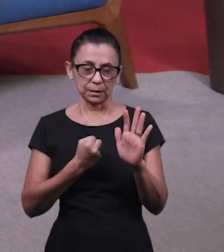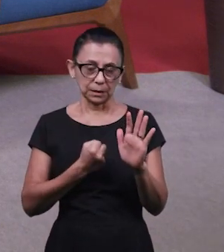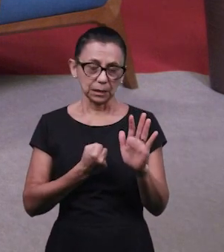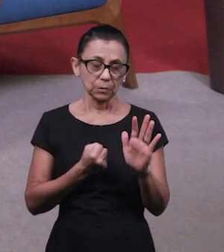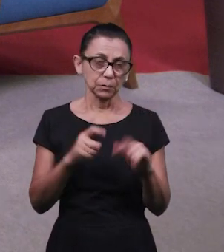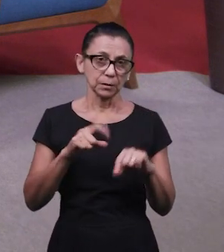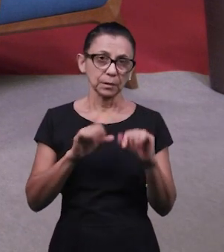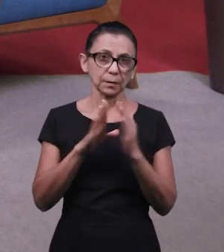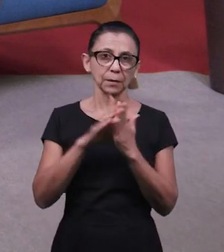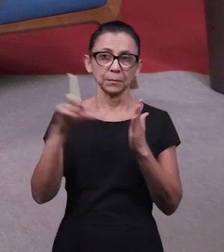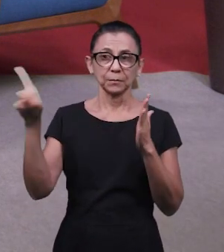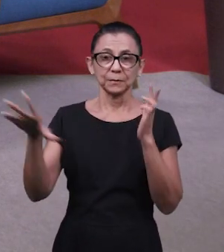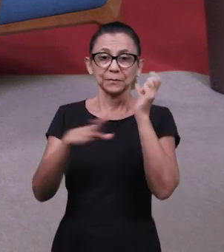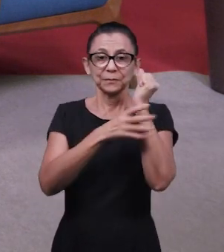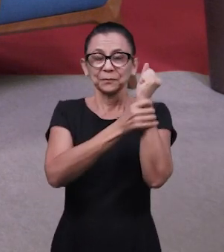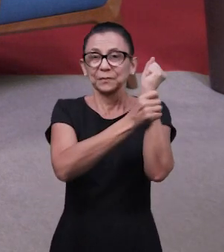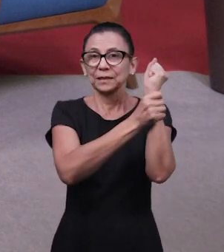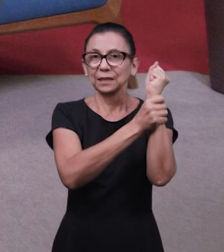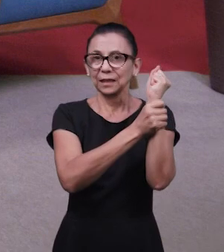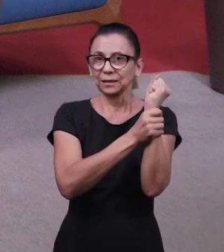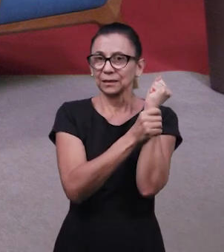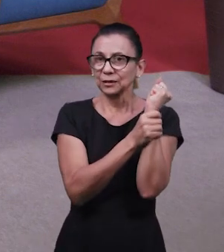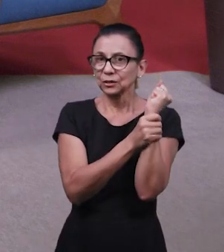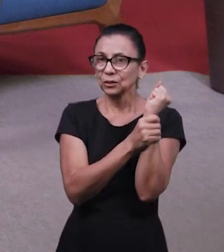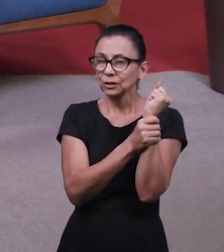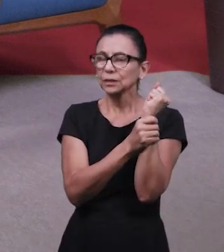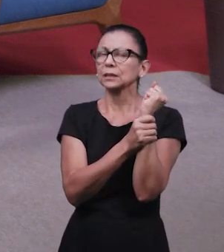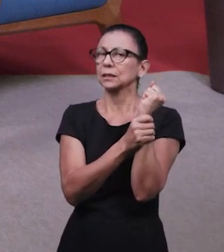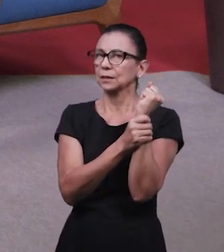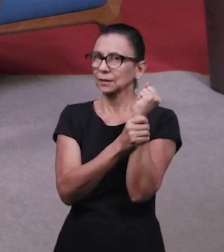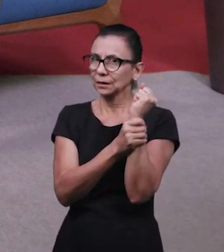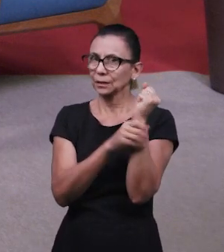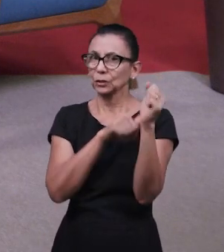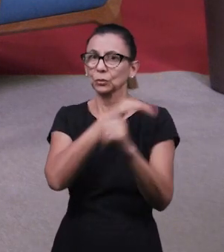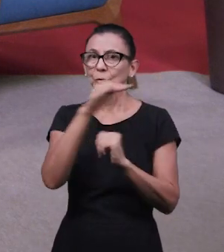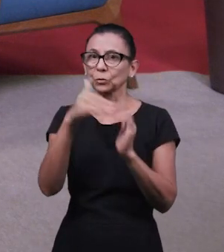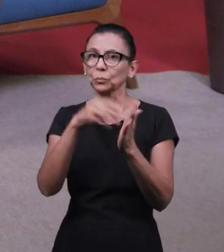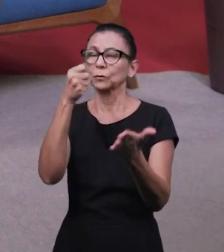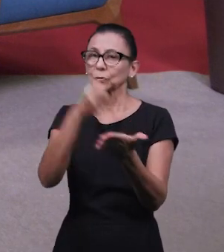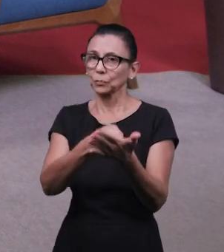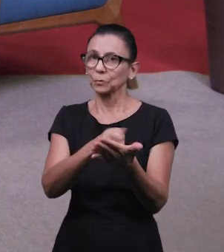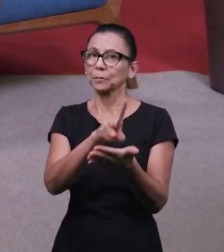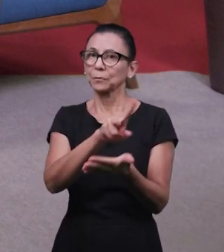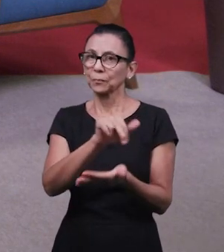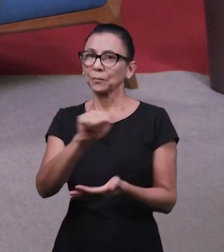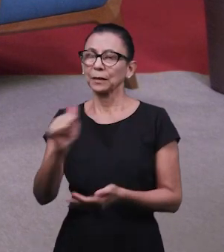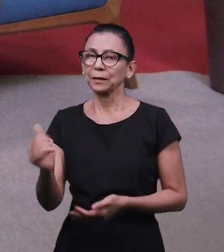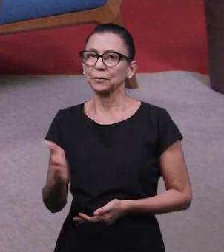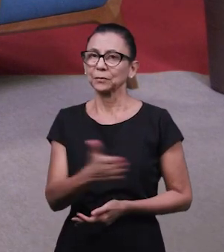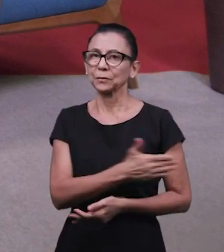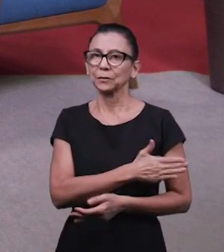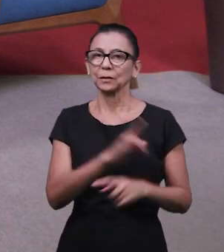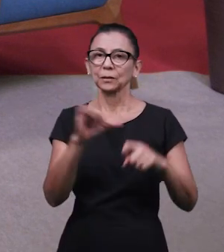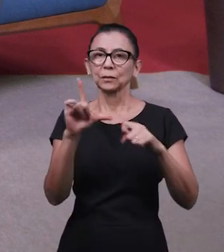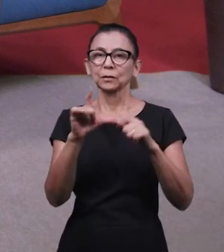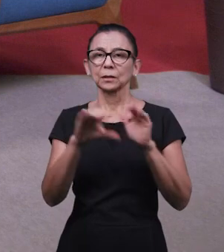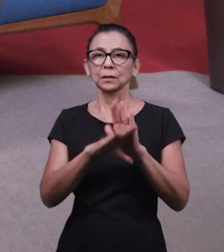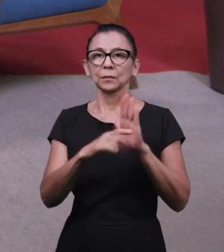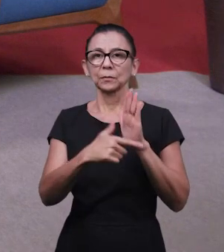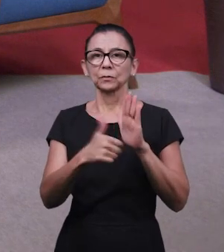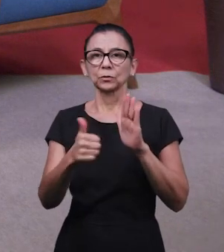às vezes até desprezam essa tão grande salvação. Mas há um outro aspecto na palavra sobre esse projeto que nós